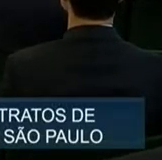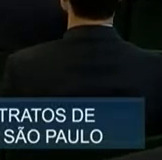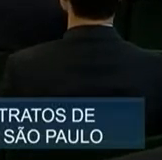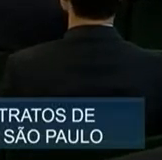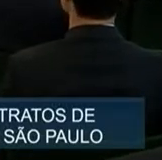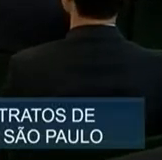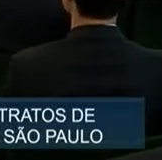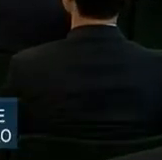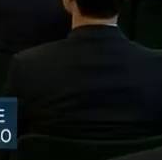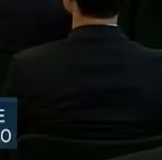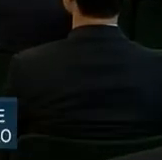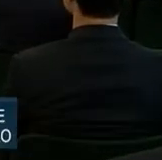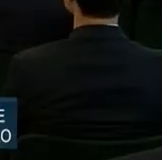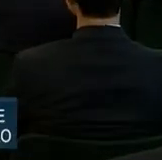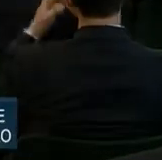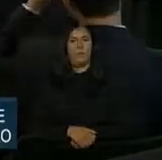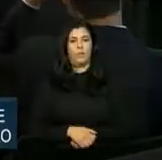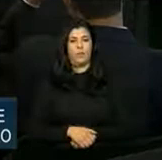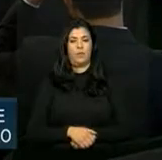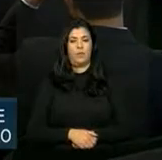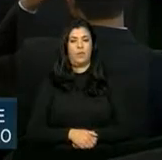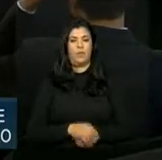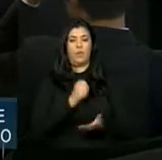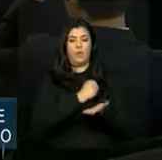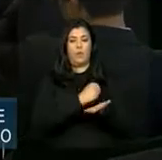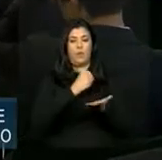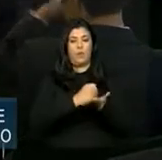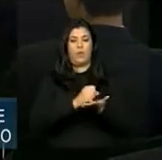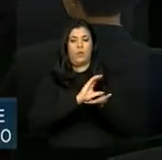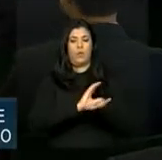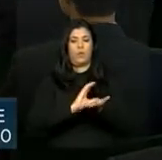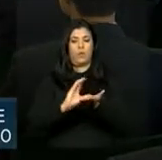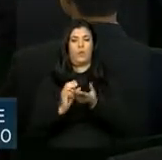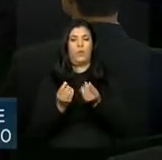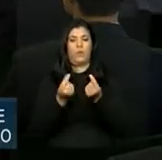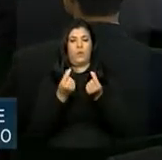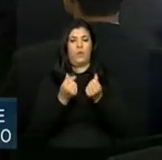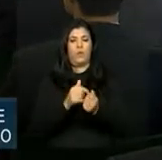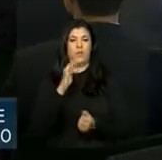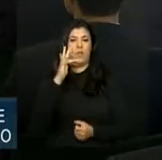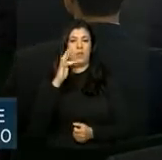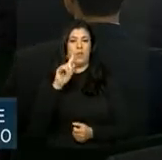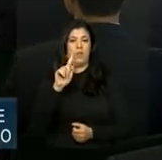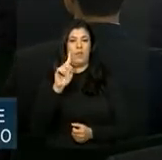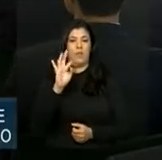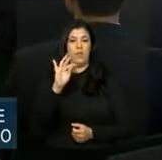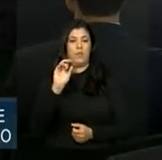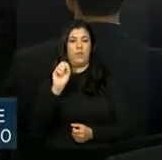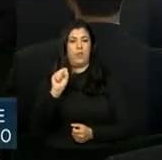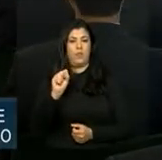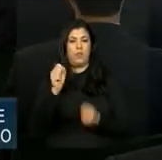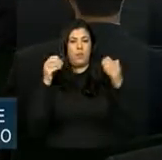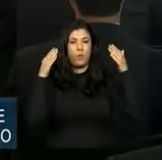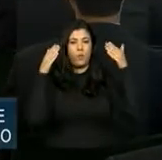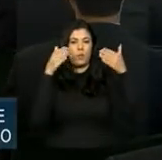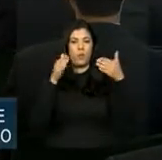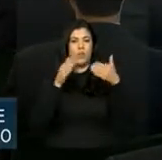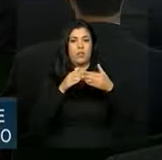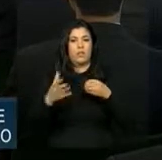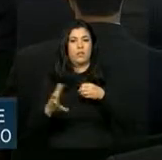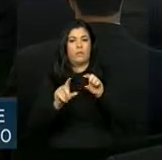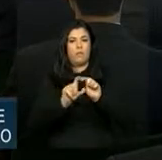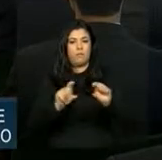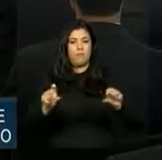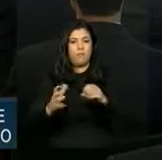o contrato de financiamento com recursos do FGTS no âmbito do programa saneamento para todos para